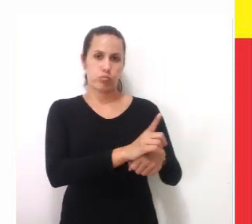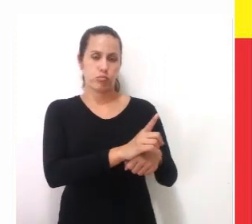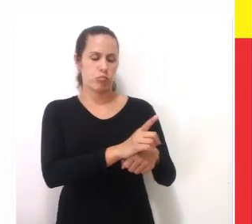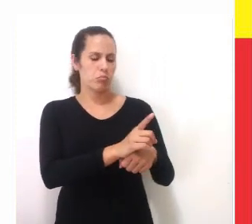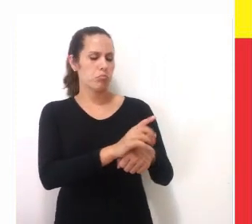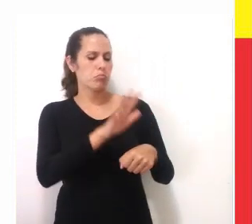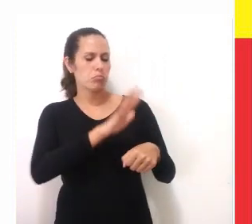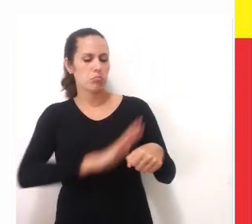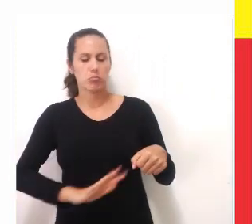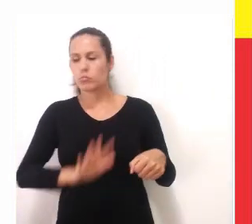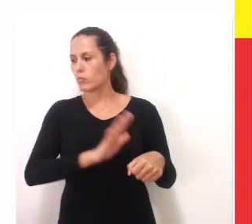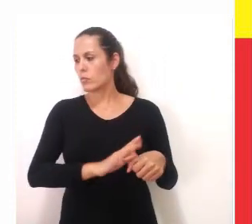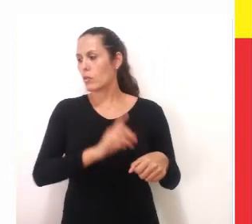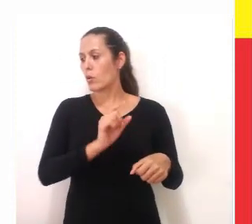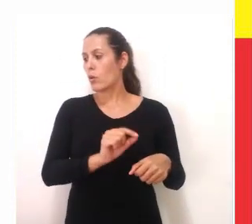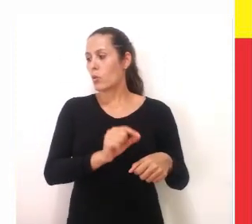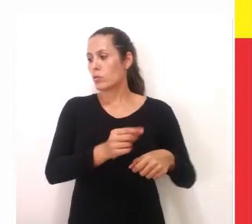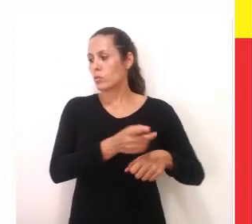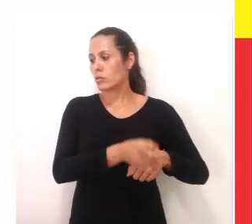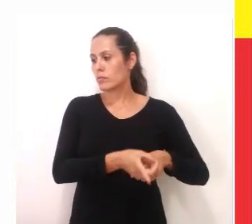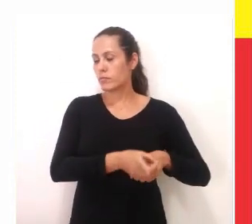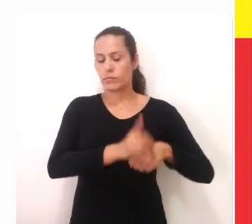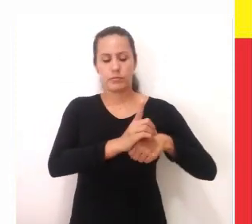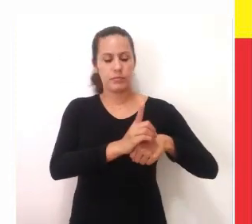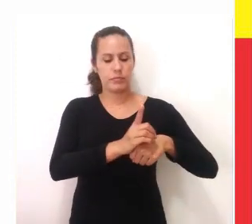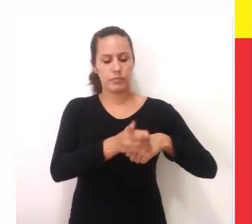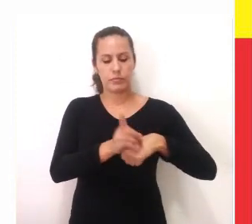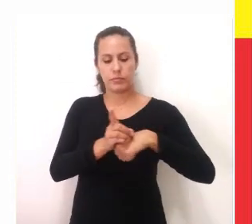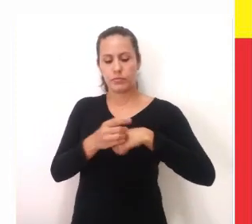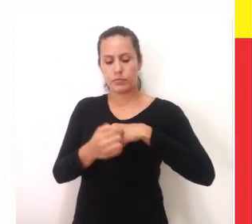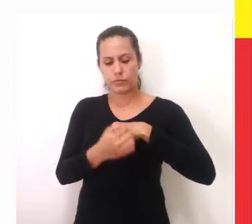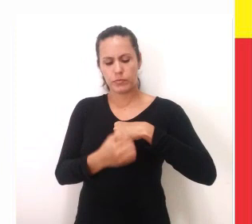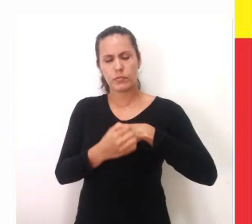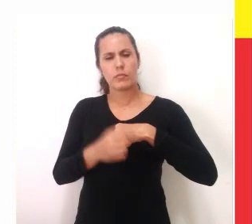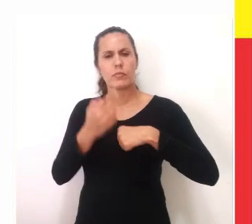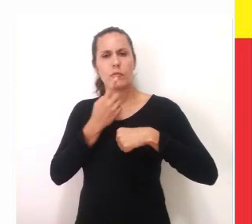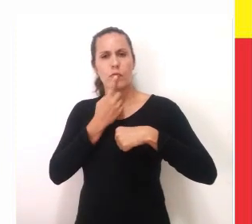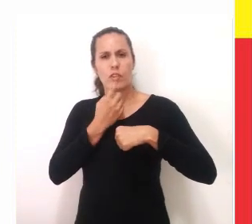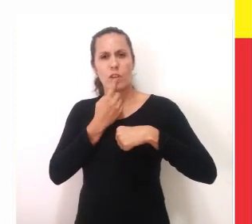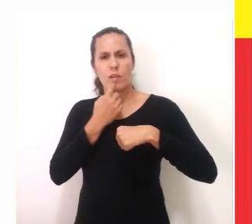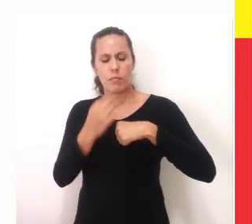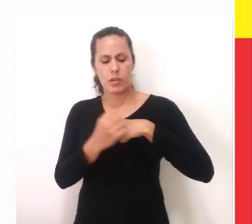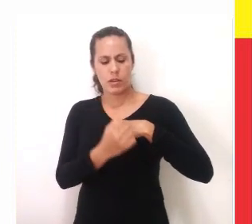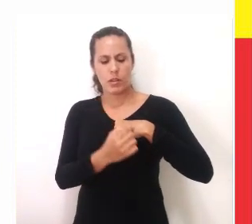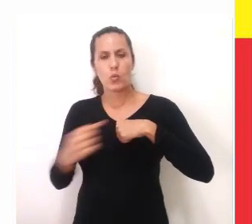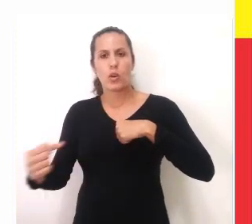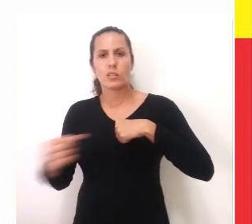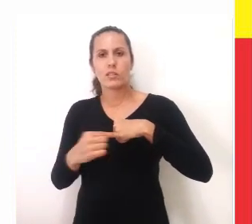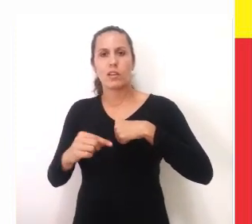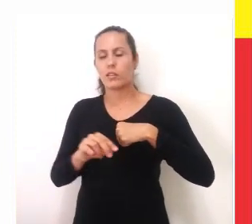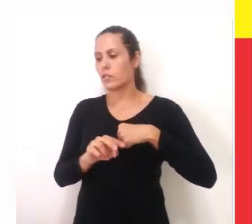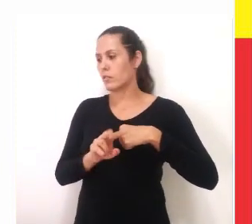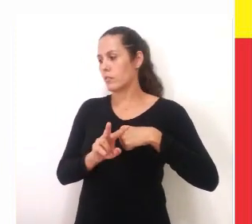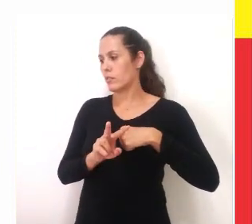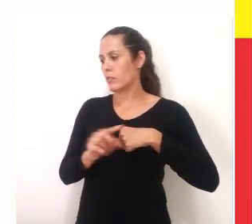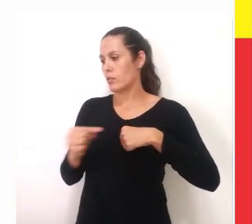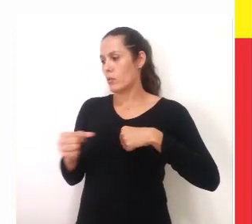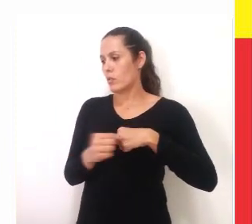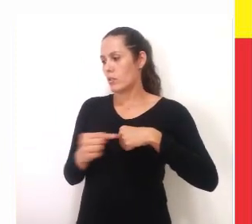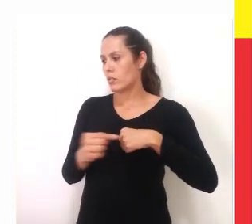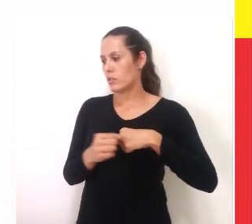vocês estão vendo uma tarja vermelha e uma seta apontando